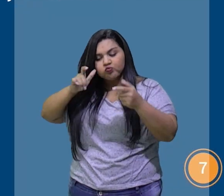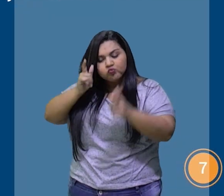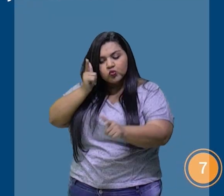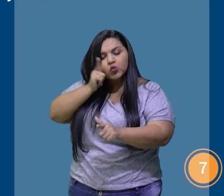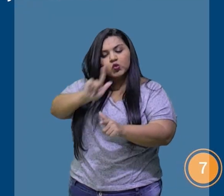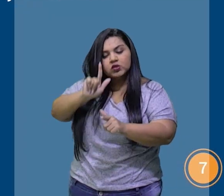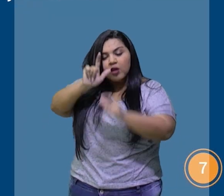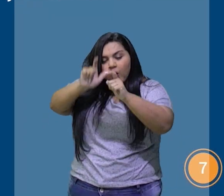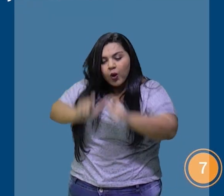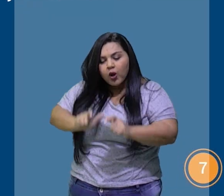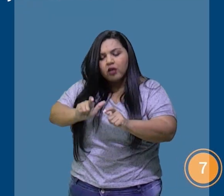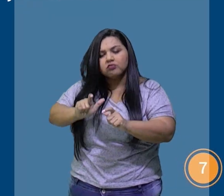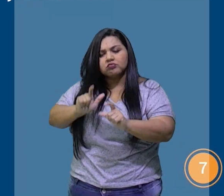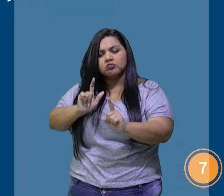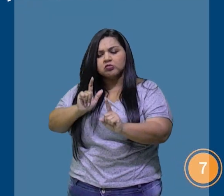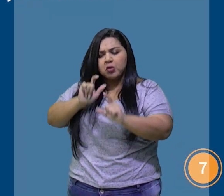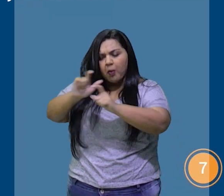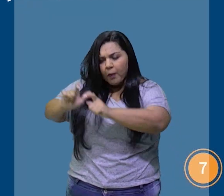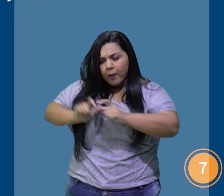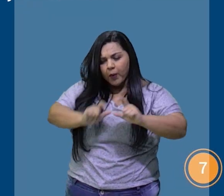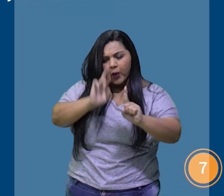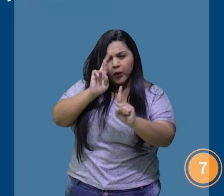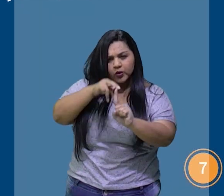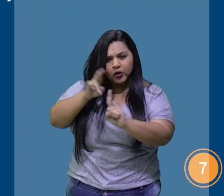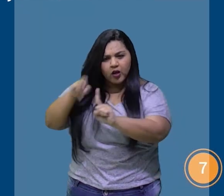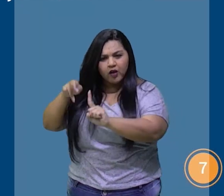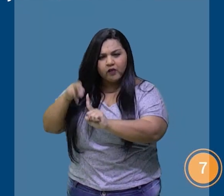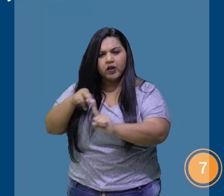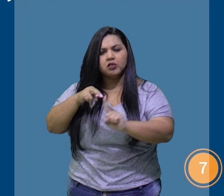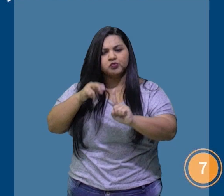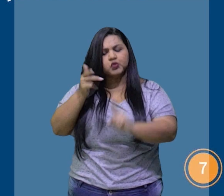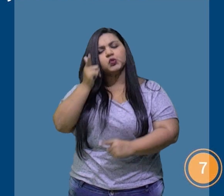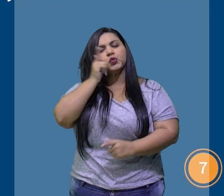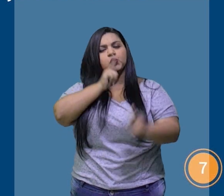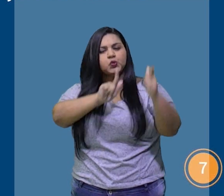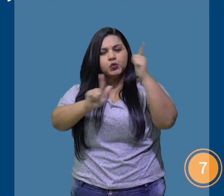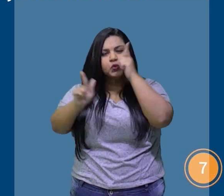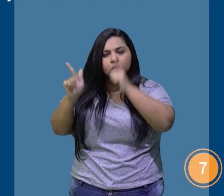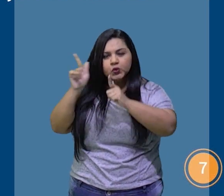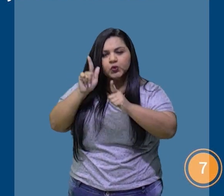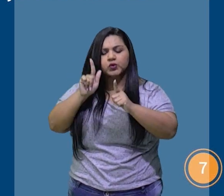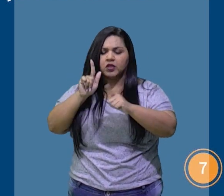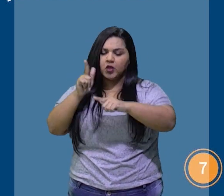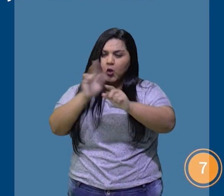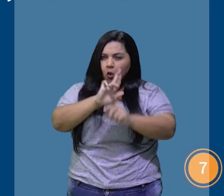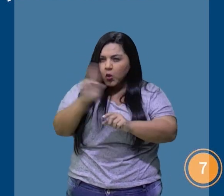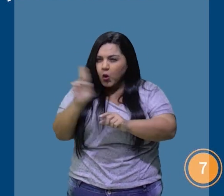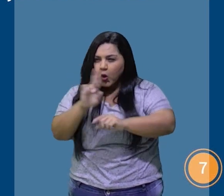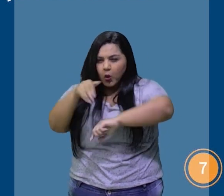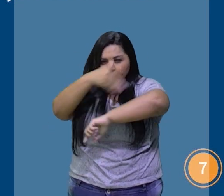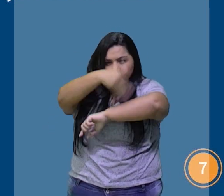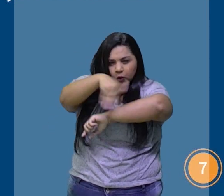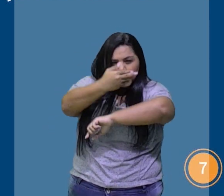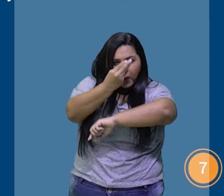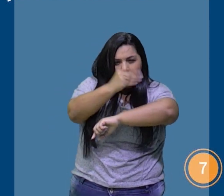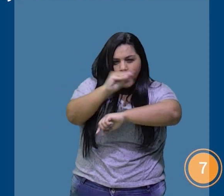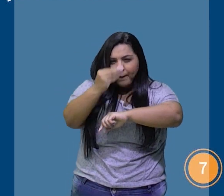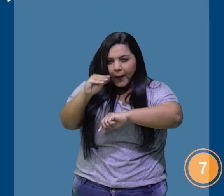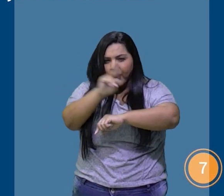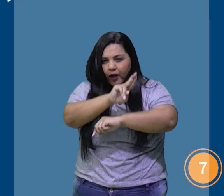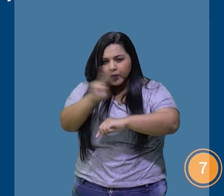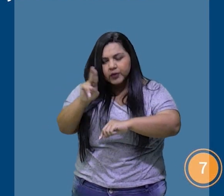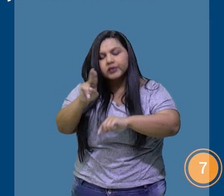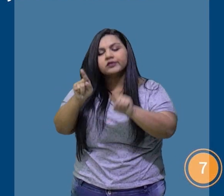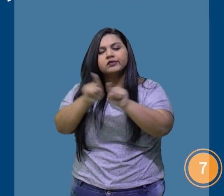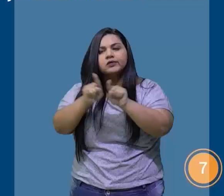dos pontos de referência, por exemplo, eu consigo me localizar, né? Você inserindo o nome das ruas, colocando ali também a